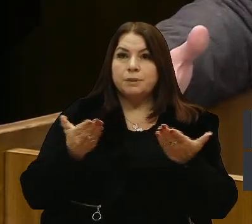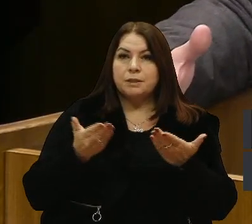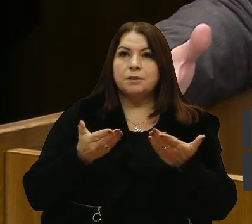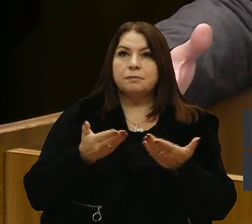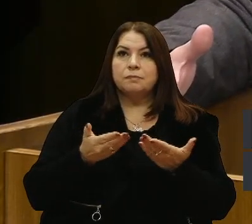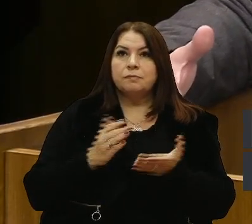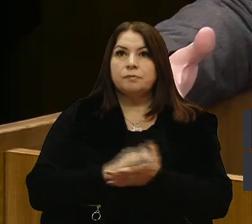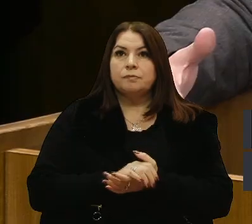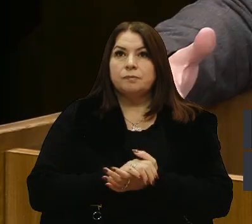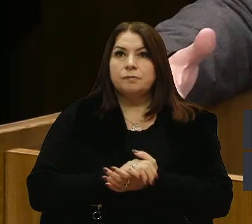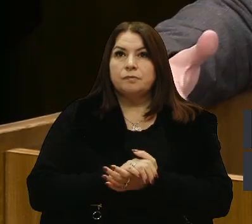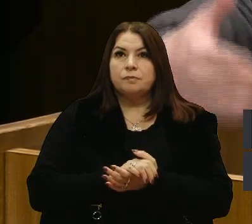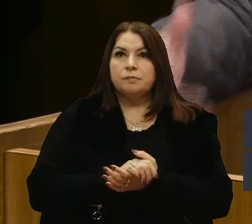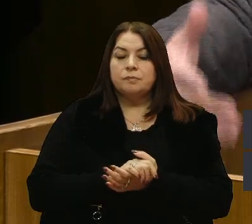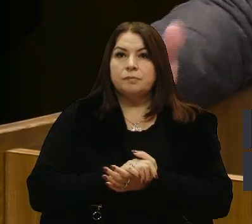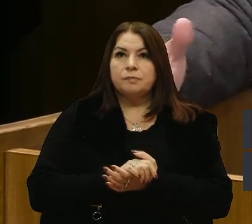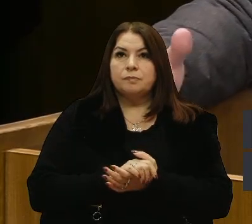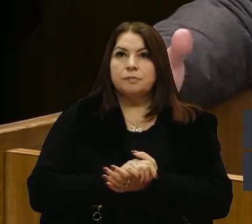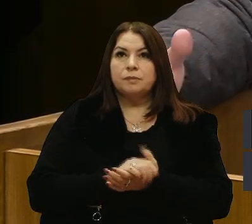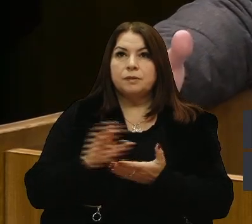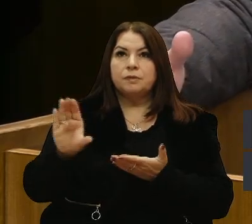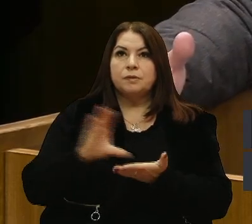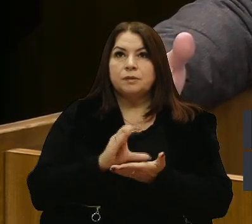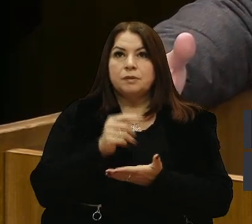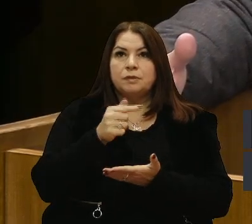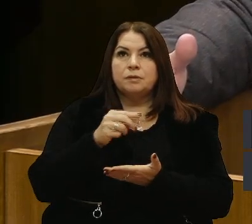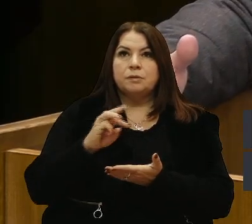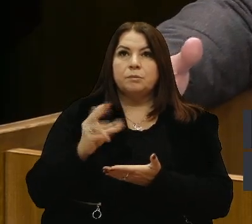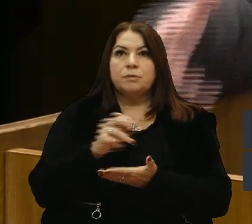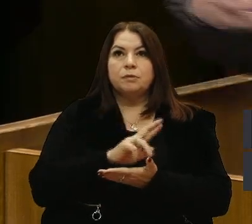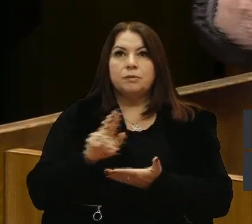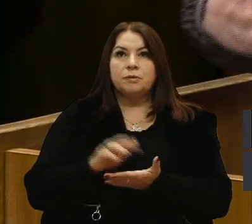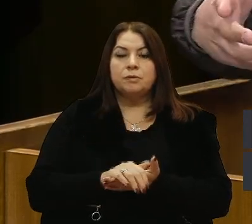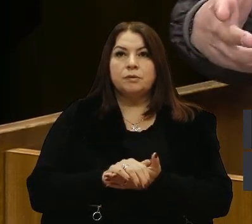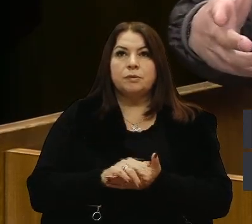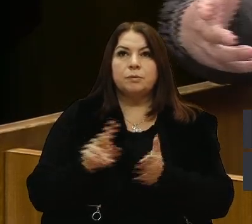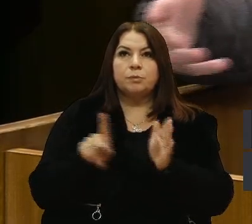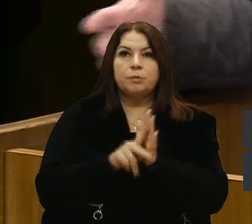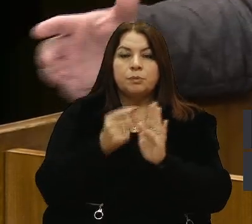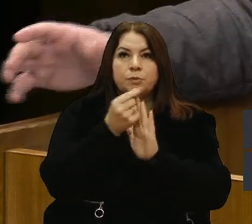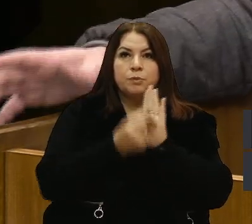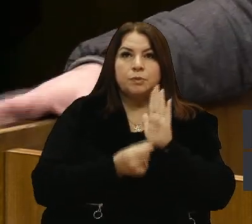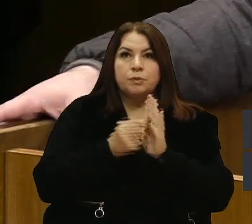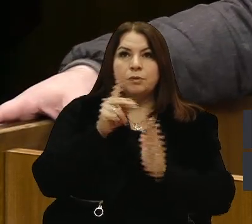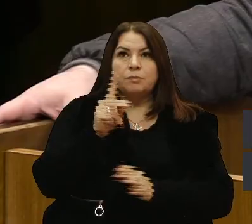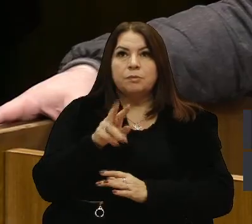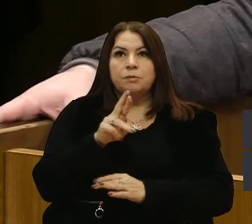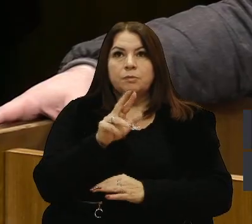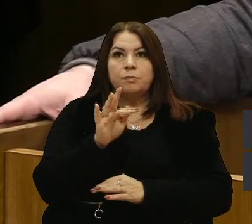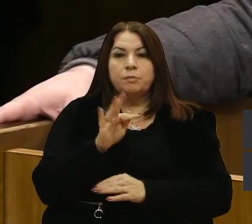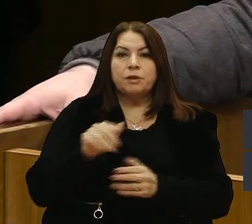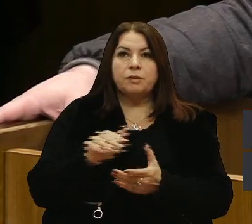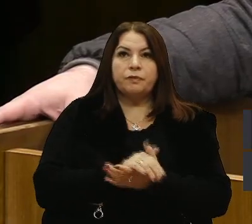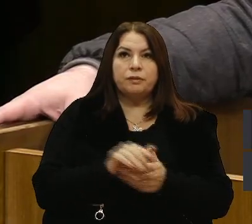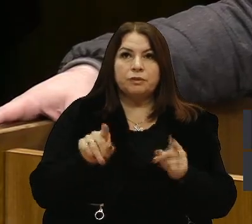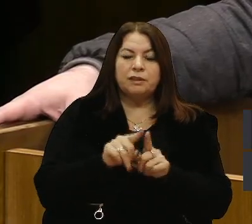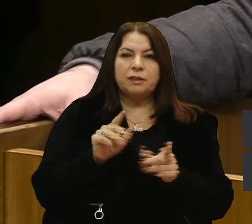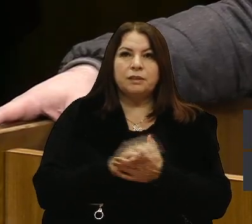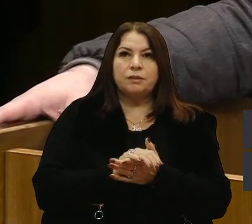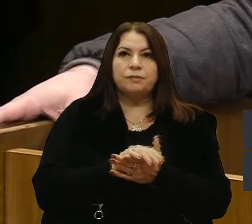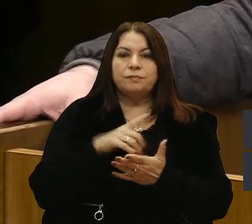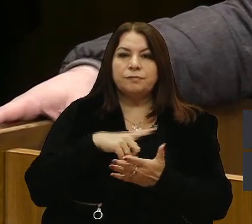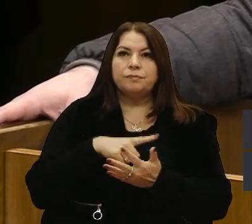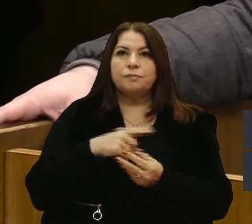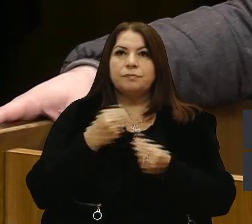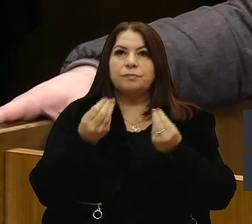perdermos a verba dos 7 milhões de reais, que é do próprio orçamento da PRF, né? Mas que já queriam